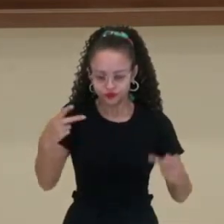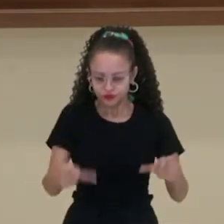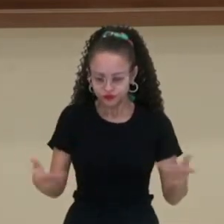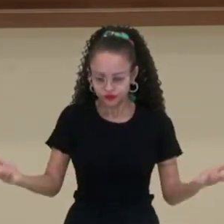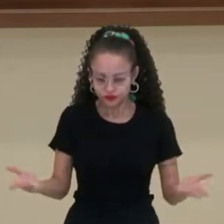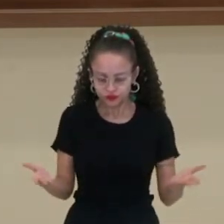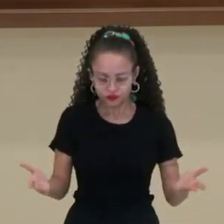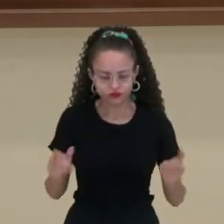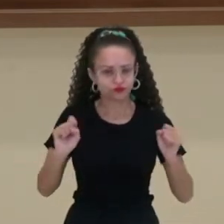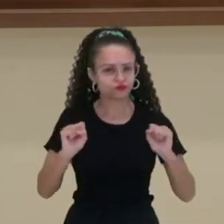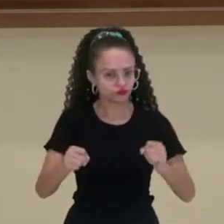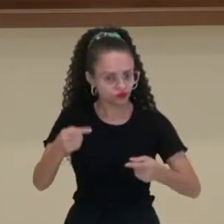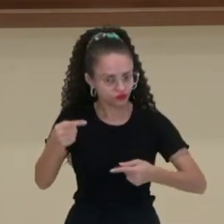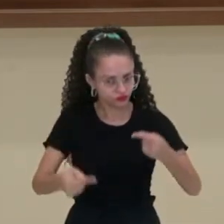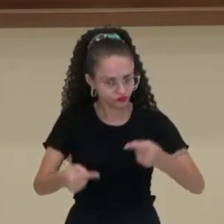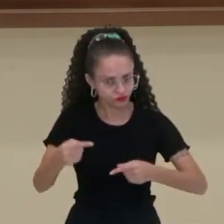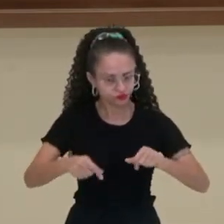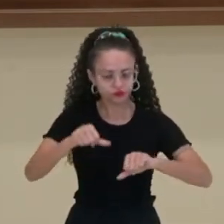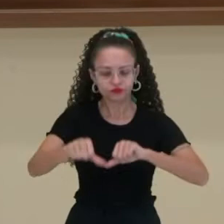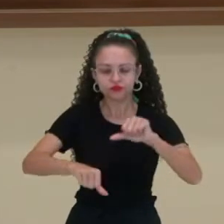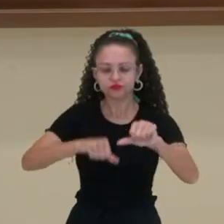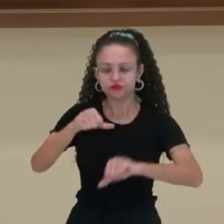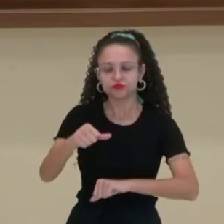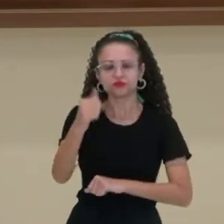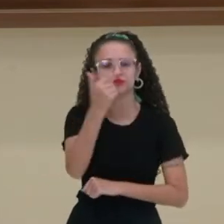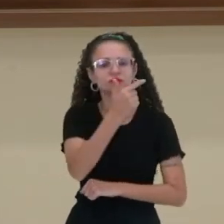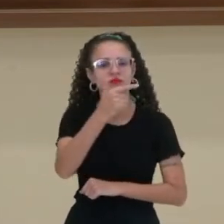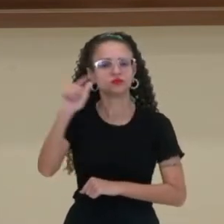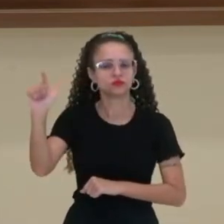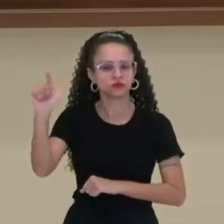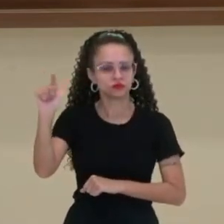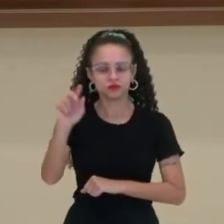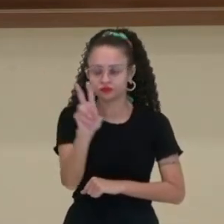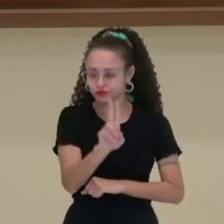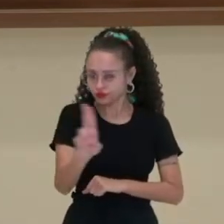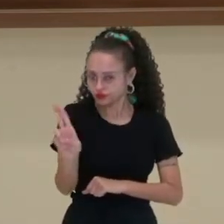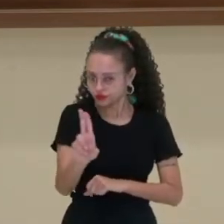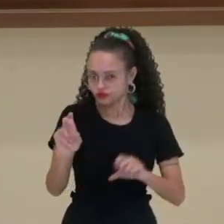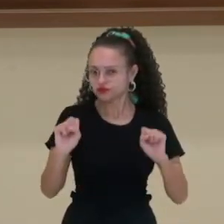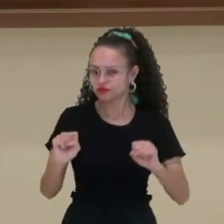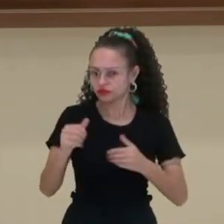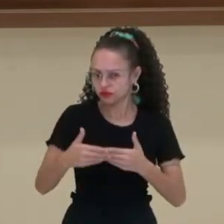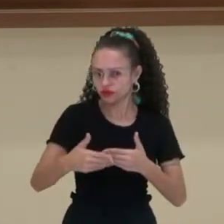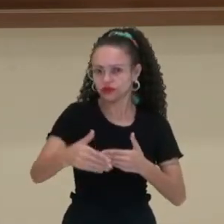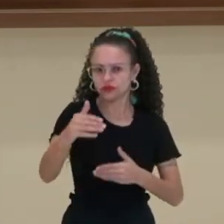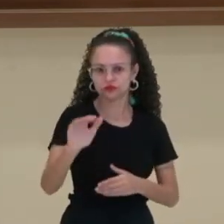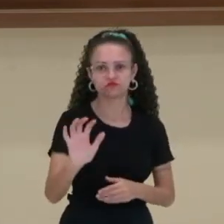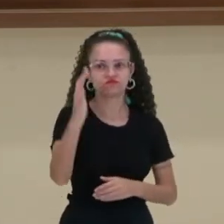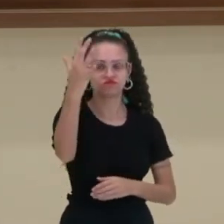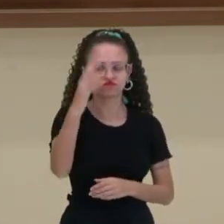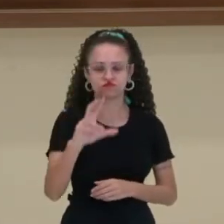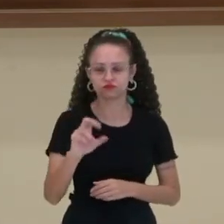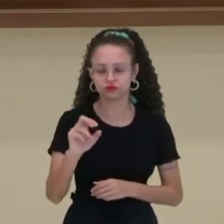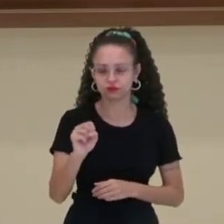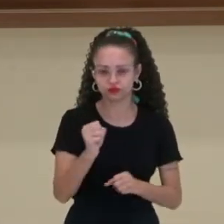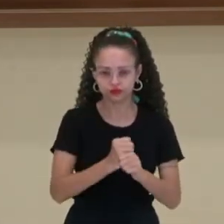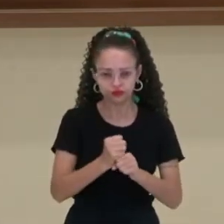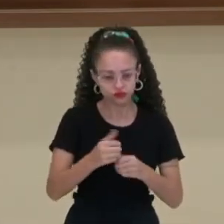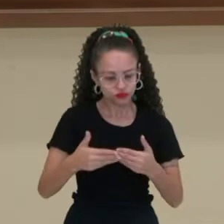Pode-se já discutir alguma mudança, uma outra nomenclatura que pode acontecer daqui 50 anos, daqui 100